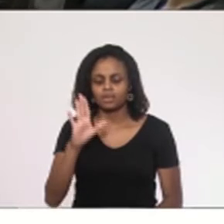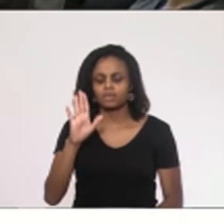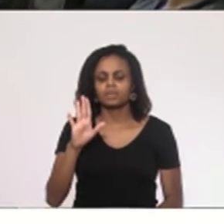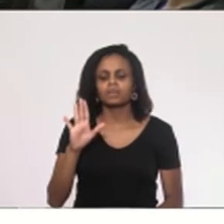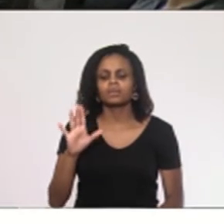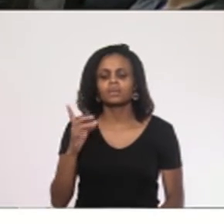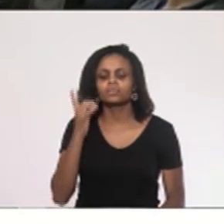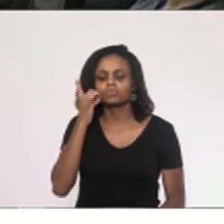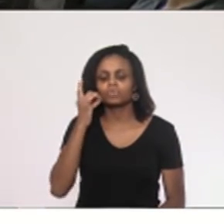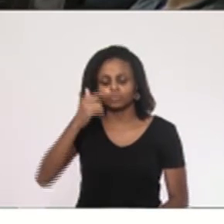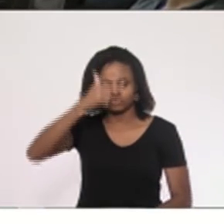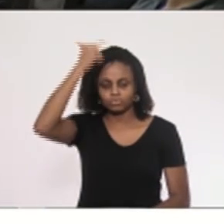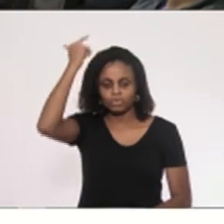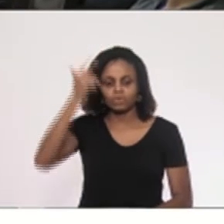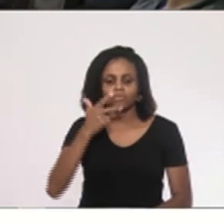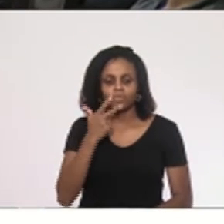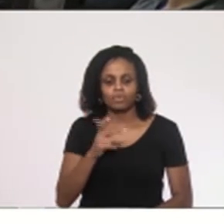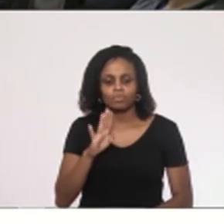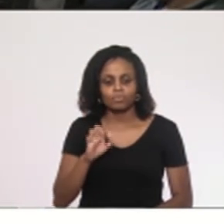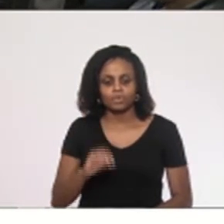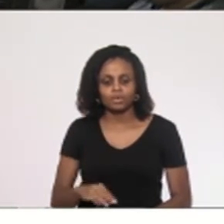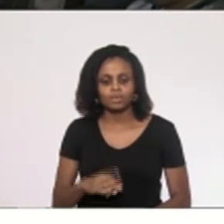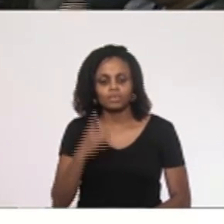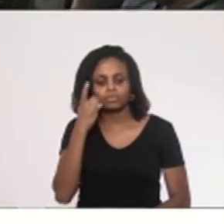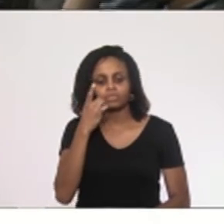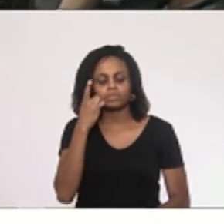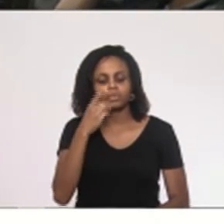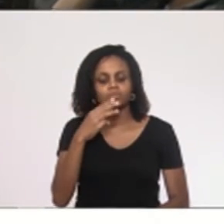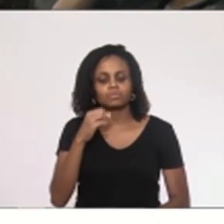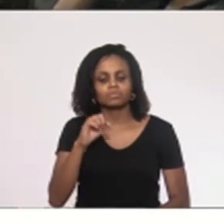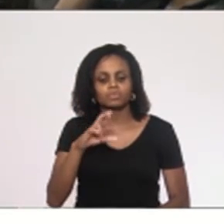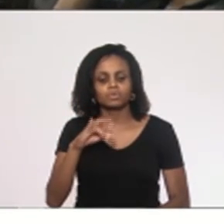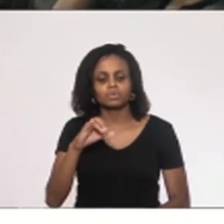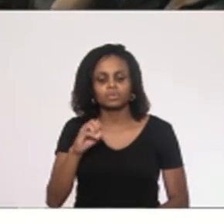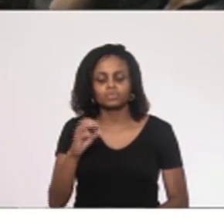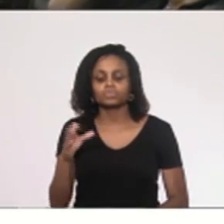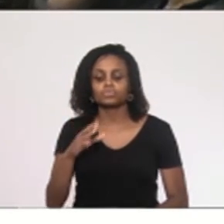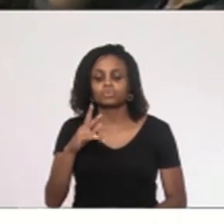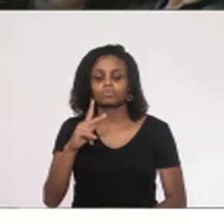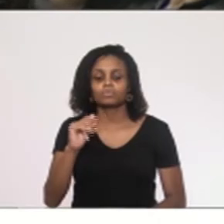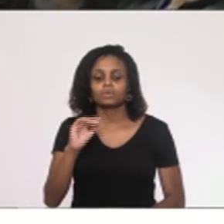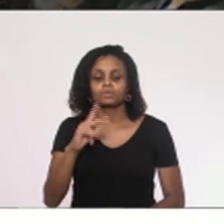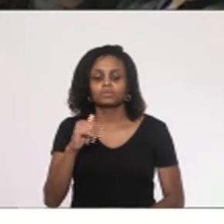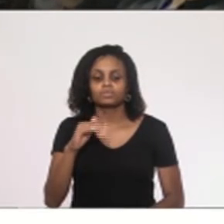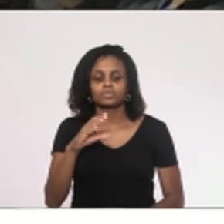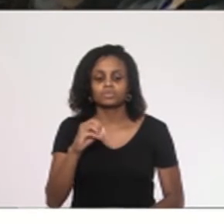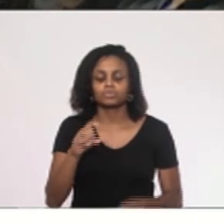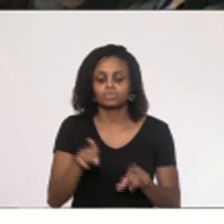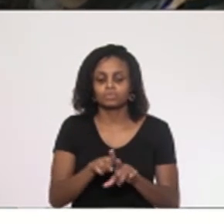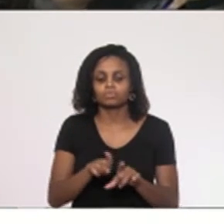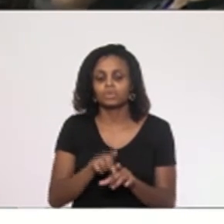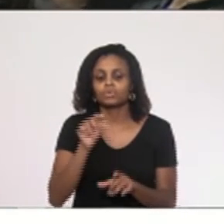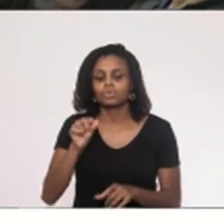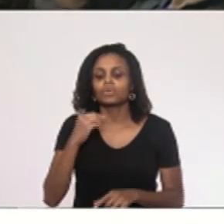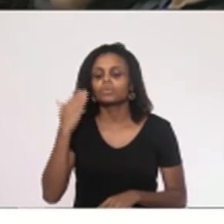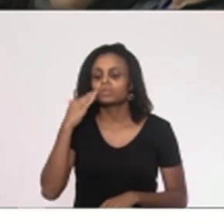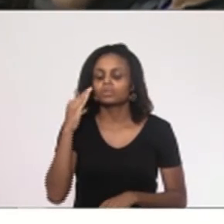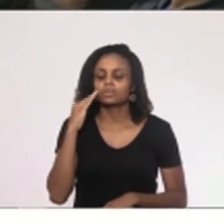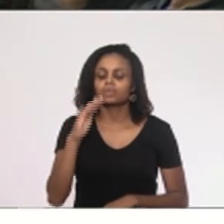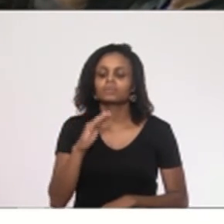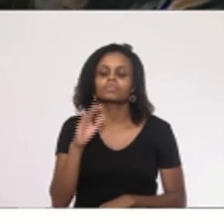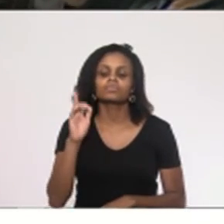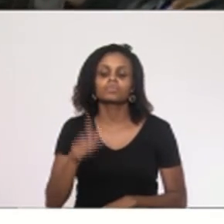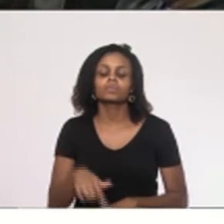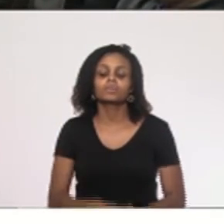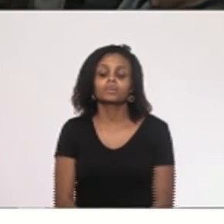Paulo colocou muito bem, o deputado Márcio Pacheco também, mas o que eu entendo é